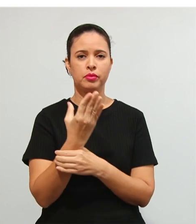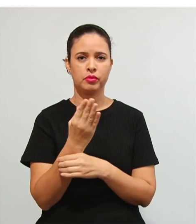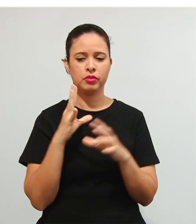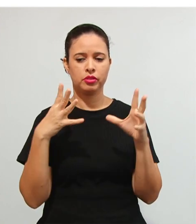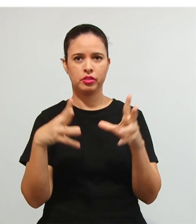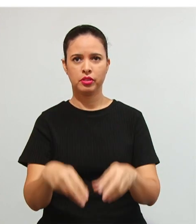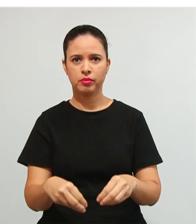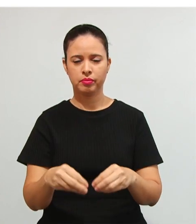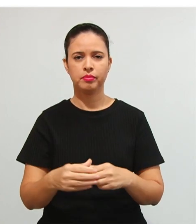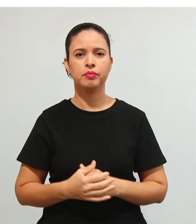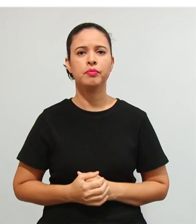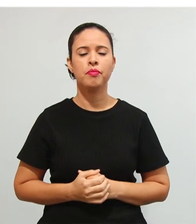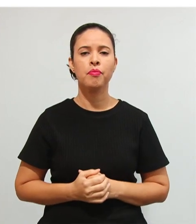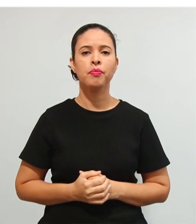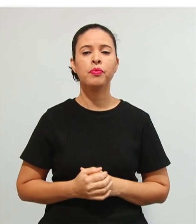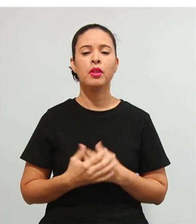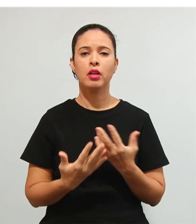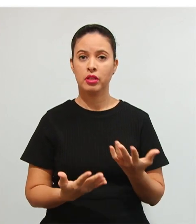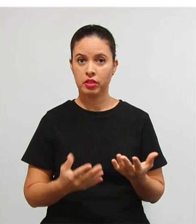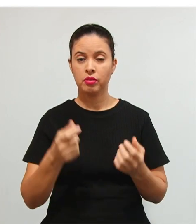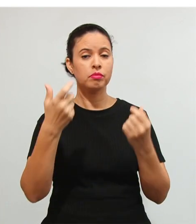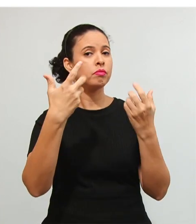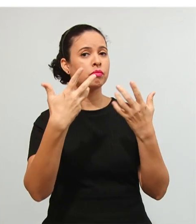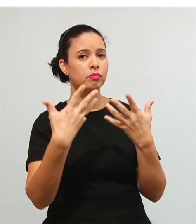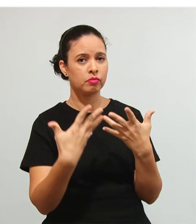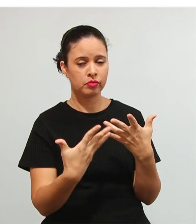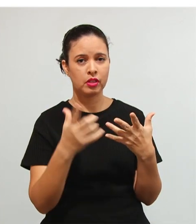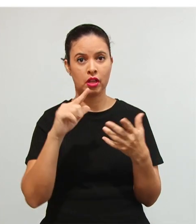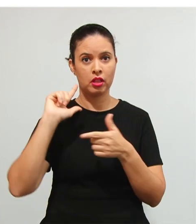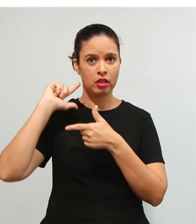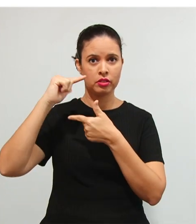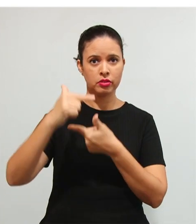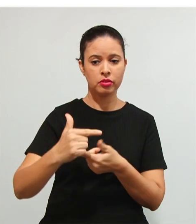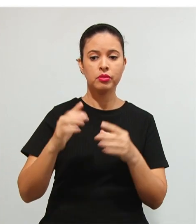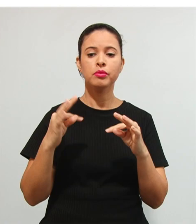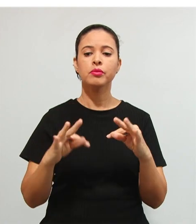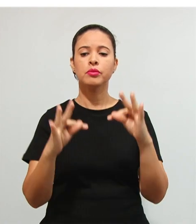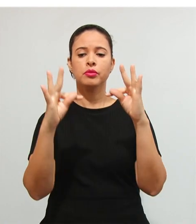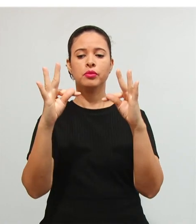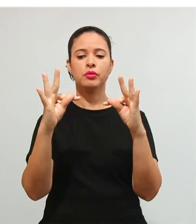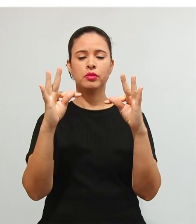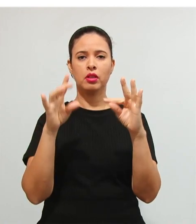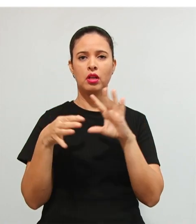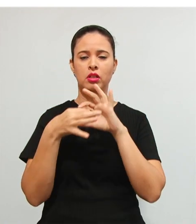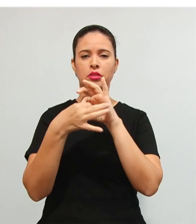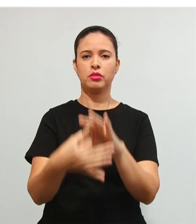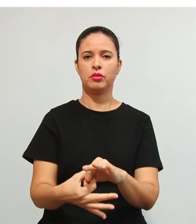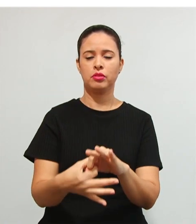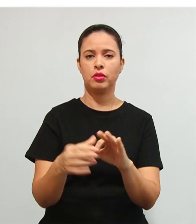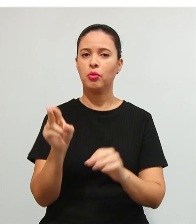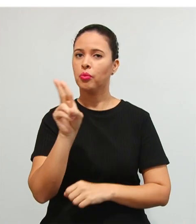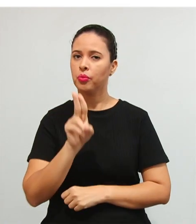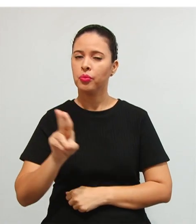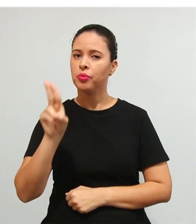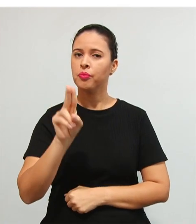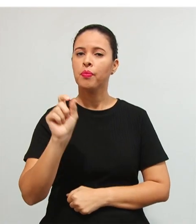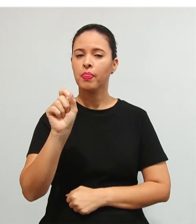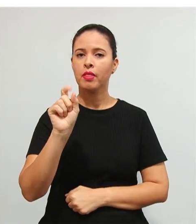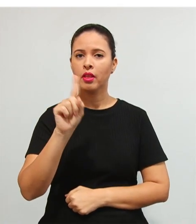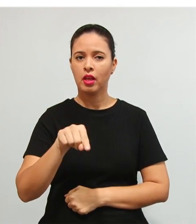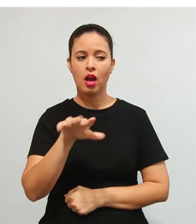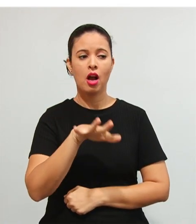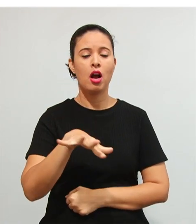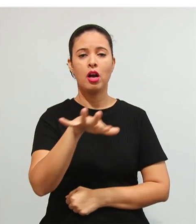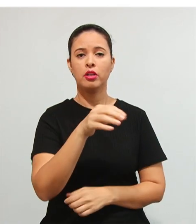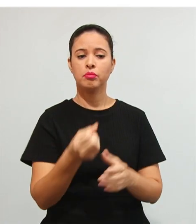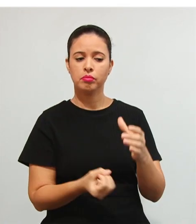geral. Então, observe que na definição mais tradicional de tecnologia, relacionamos o seu uso ao meio de produção,